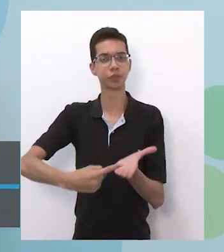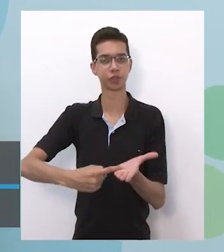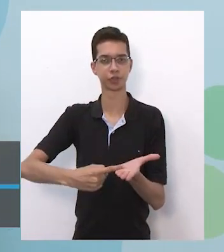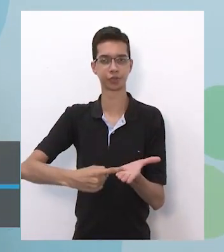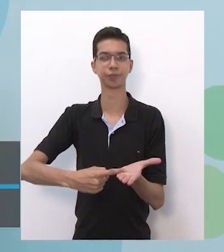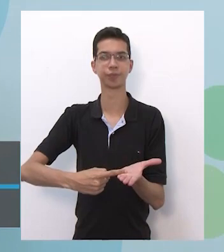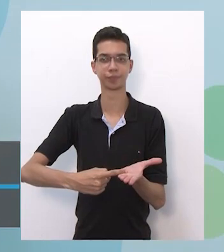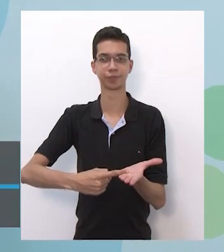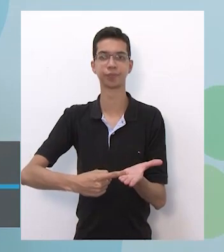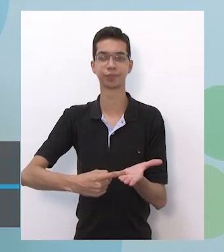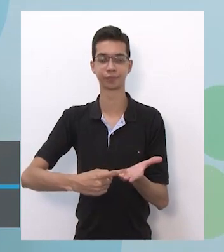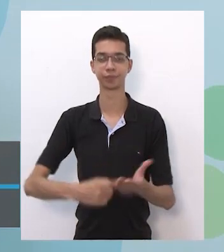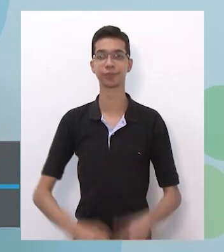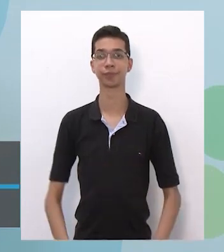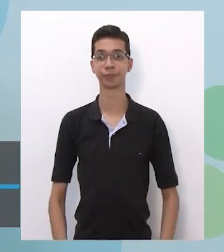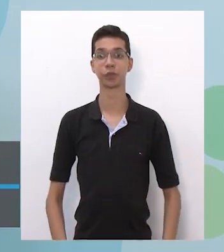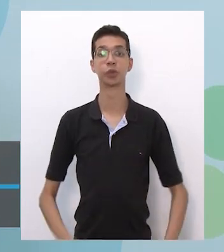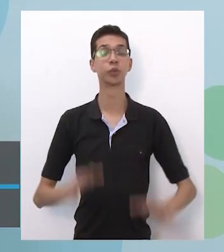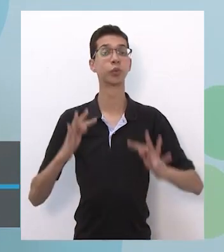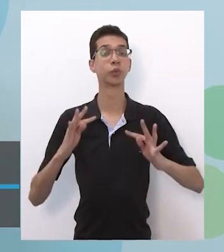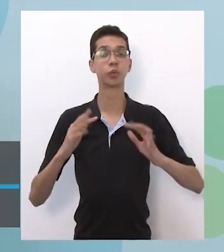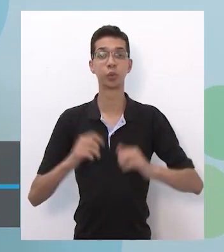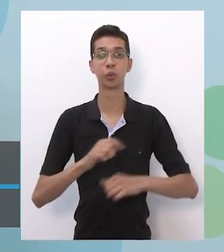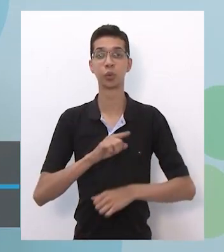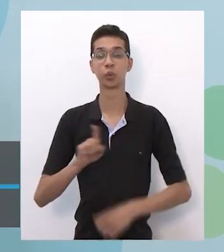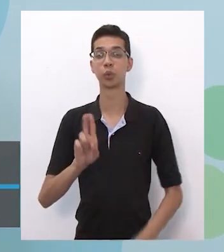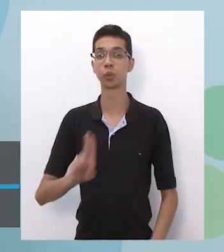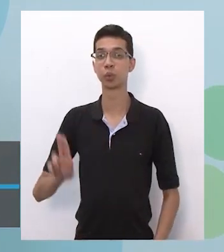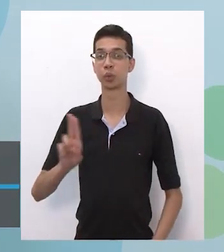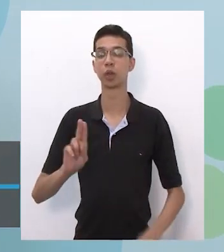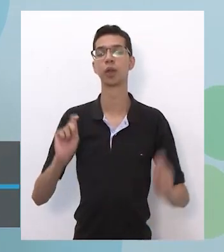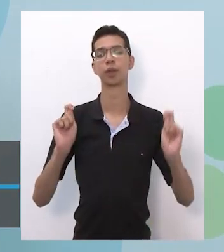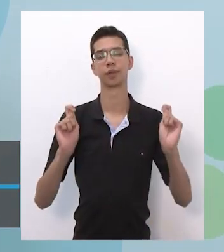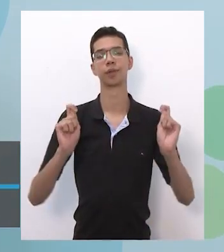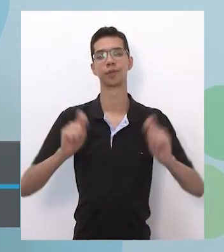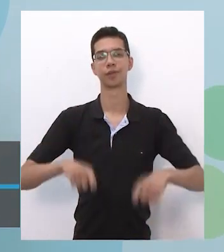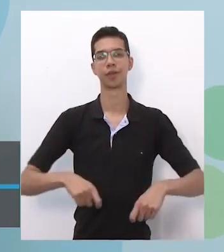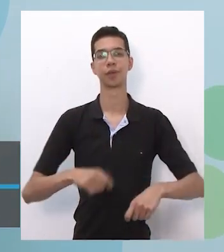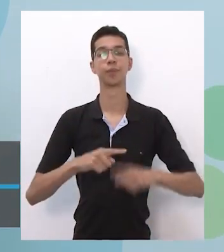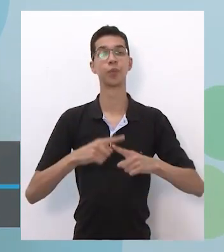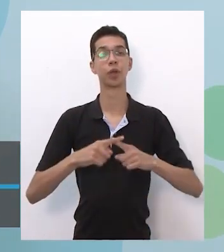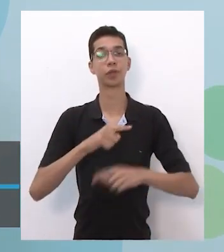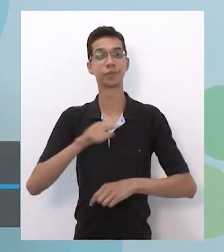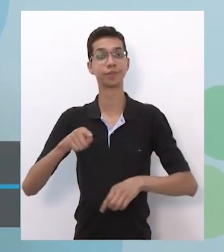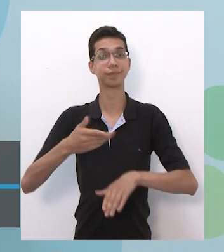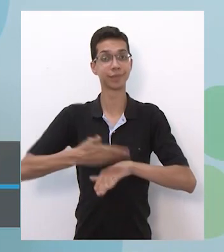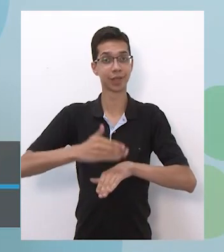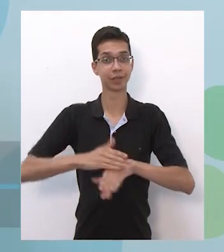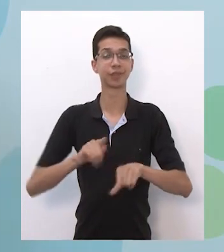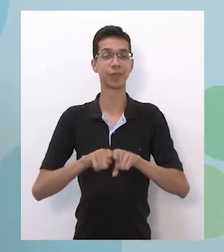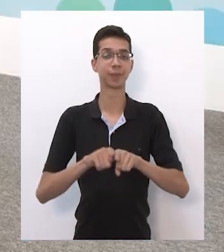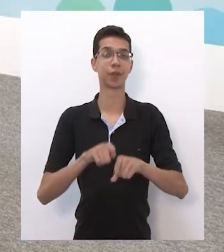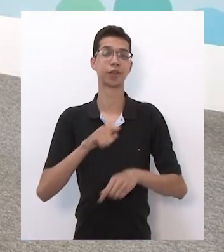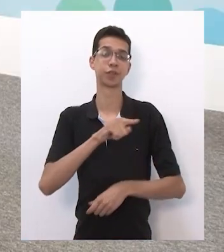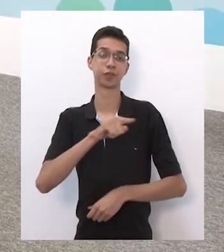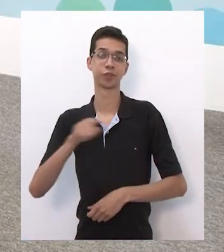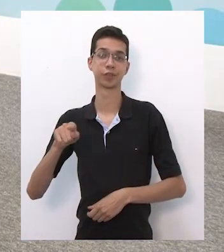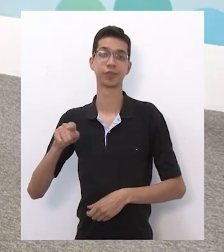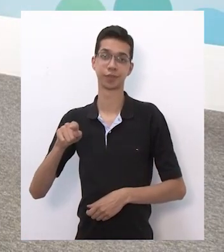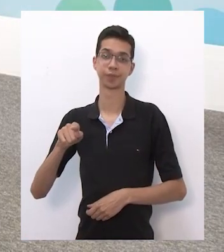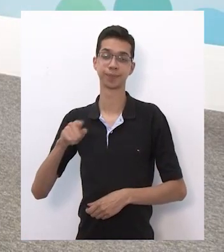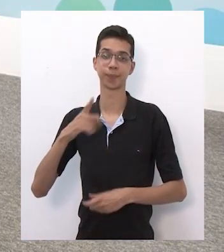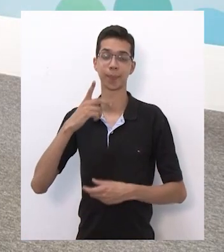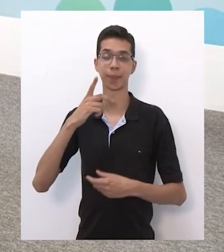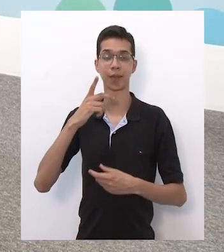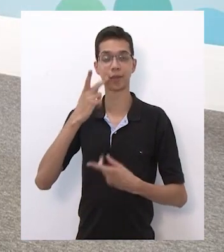os canais possíveis estão disponíveis para vocês, para a gente receber esses agendamentos e a visita de vocês, é claro. Uma outra